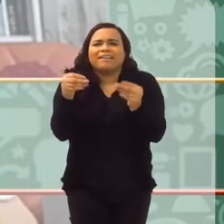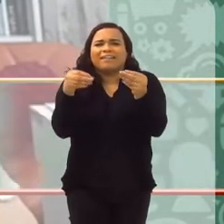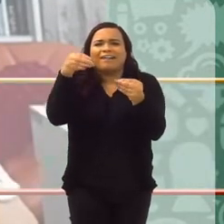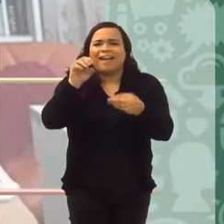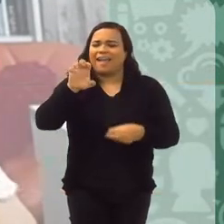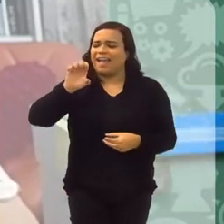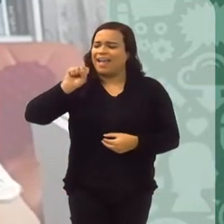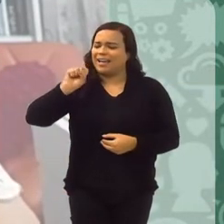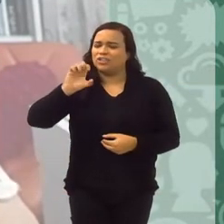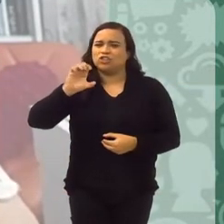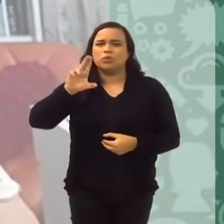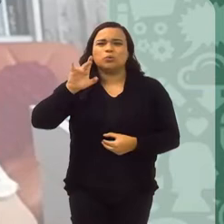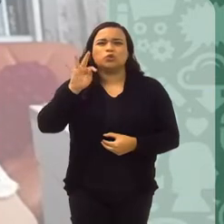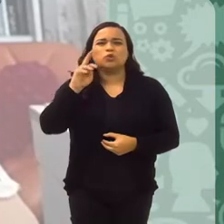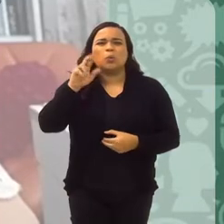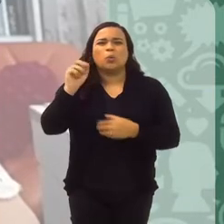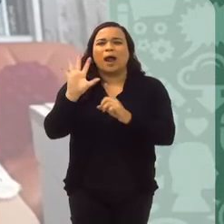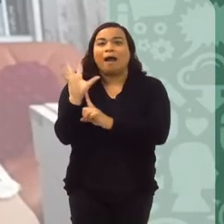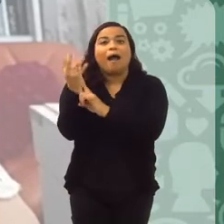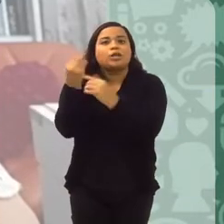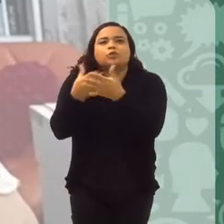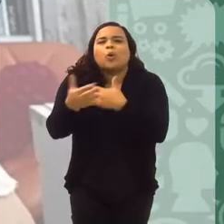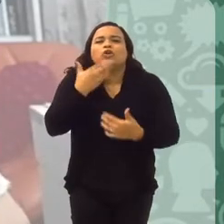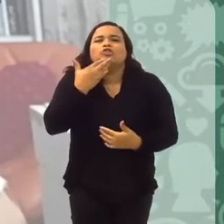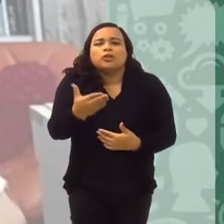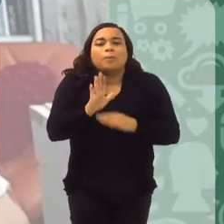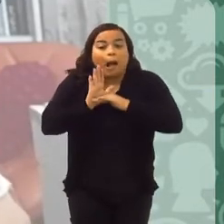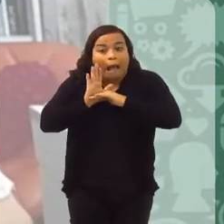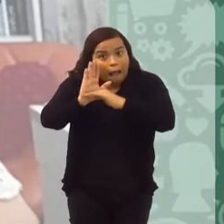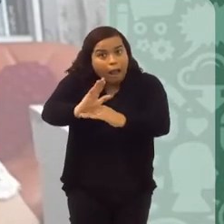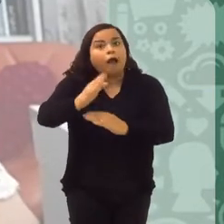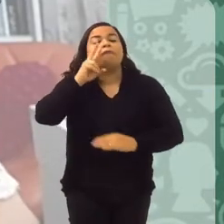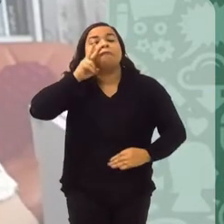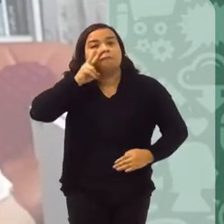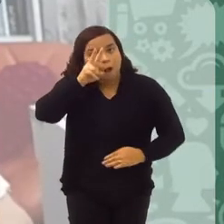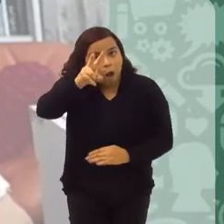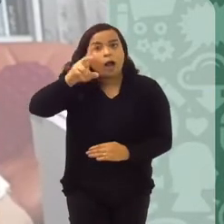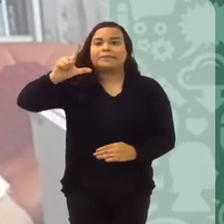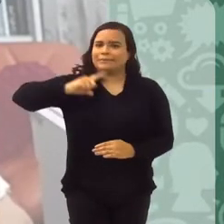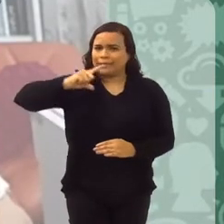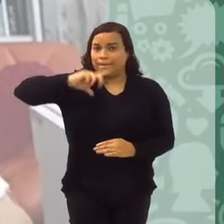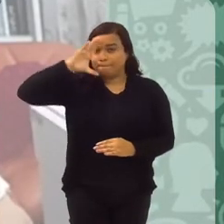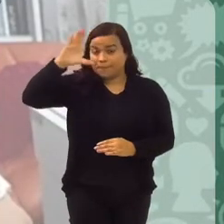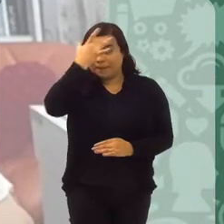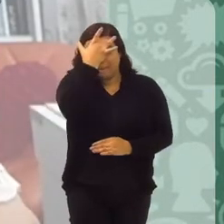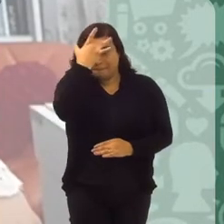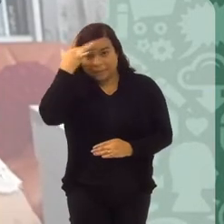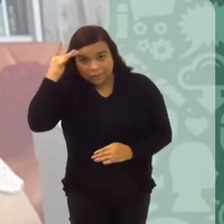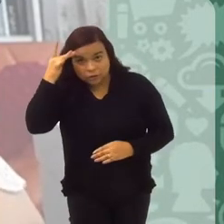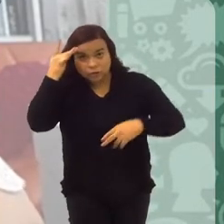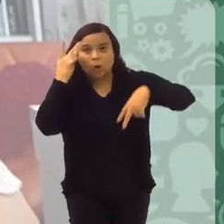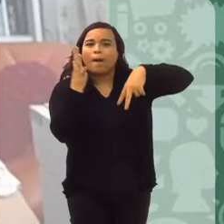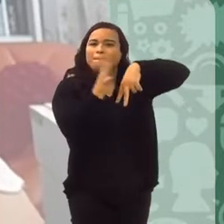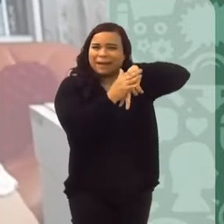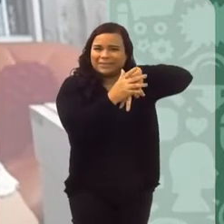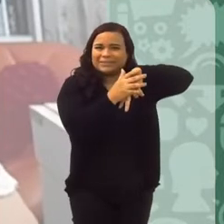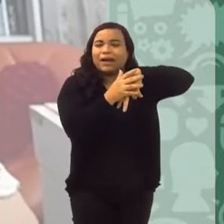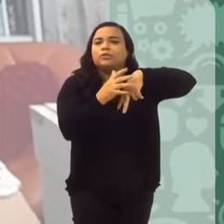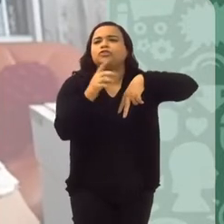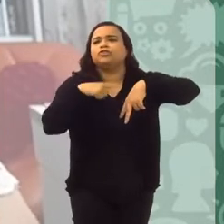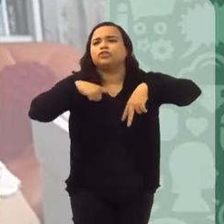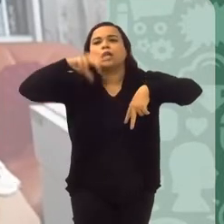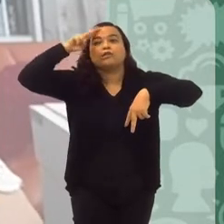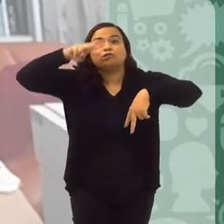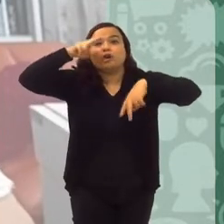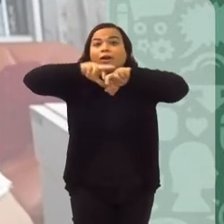qualquer tipo de arte é muito útil, principalmente com pacientes. Até a gente tem histórias